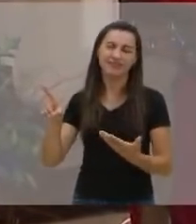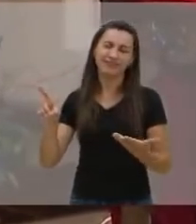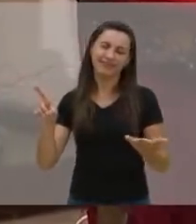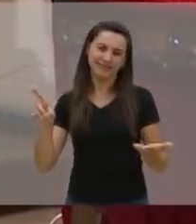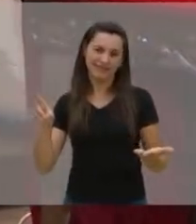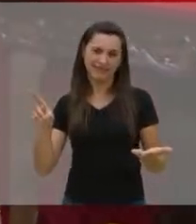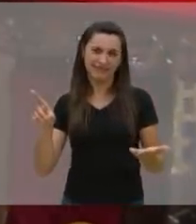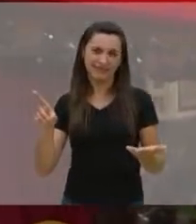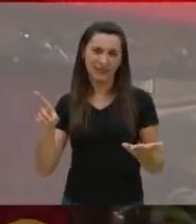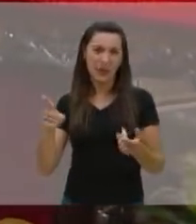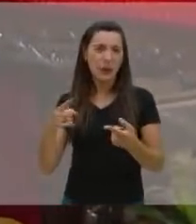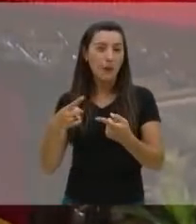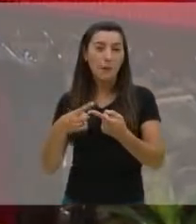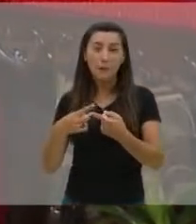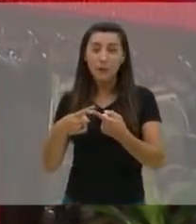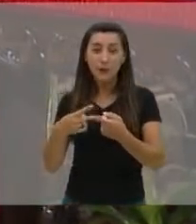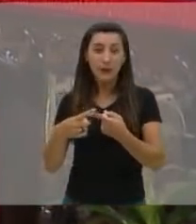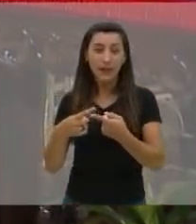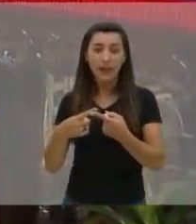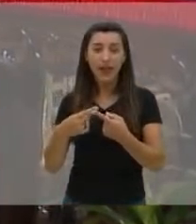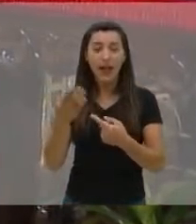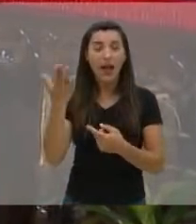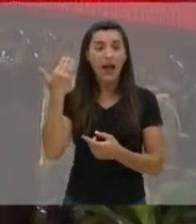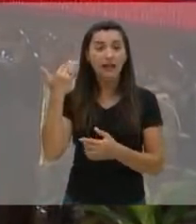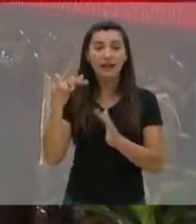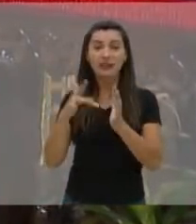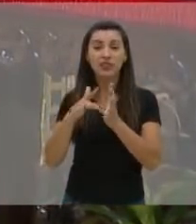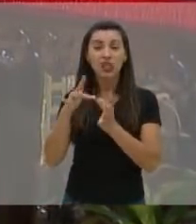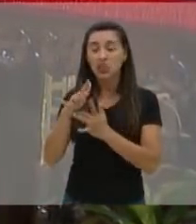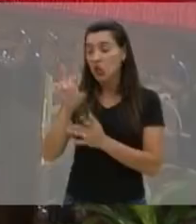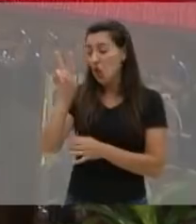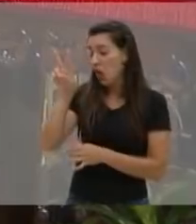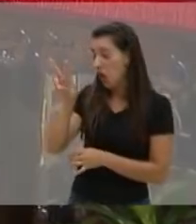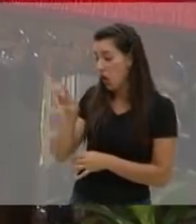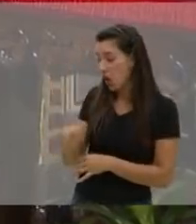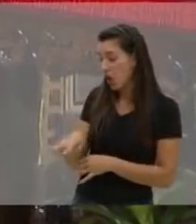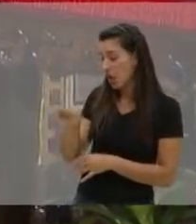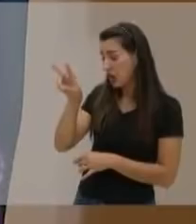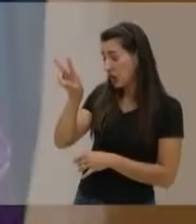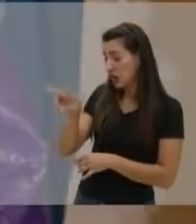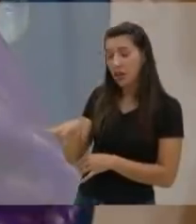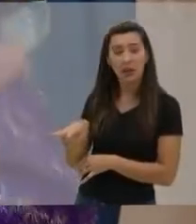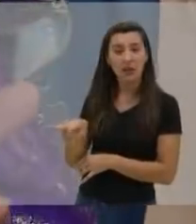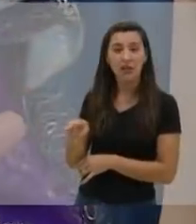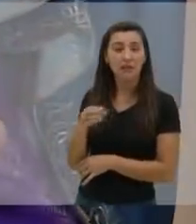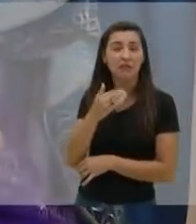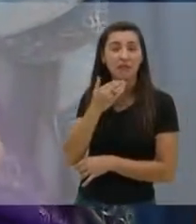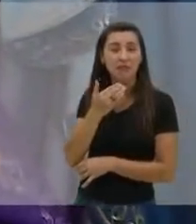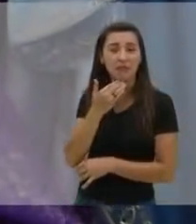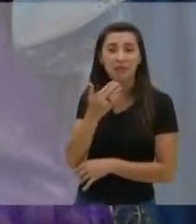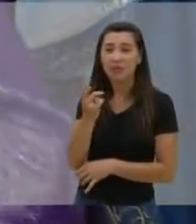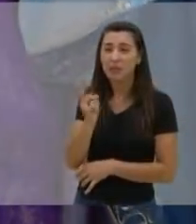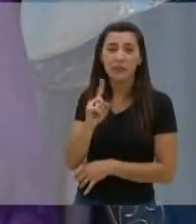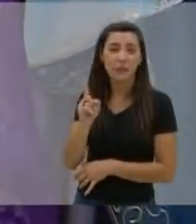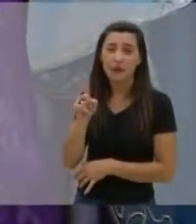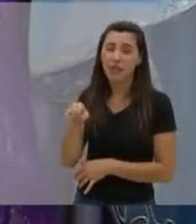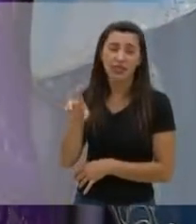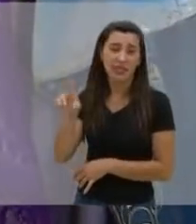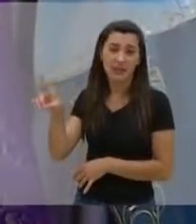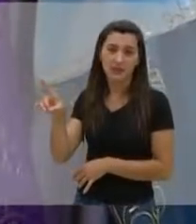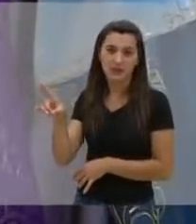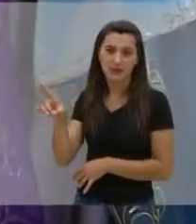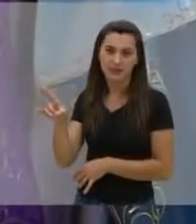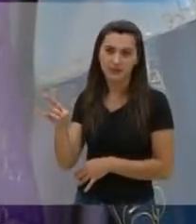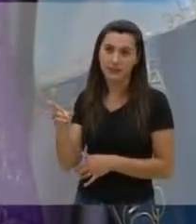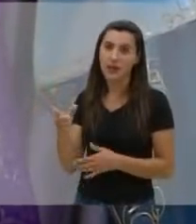eles viam tão nitidamente o homem que não conseguiam ver o divino. Hoje, como ele está ressuscitado, nós